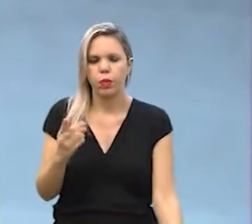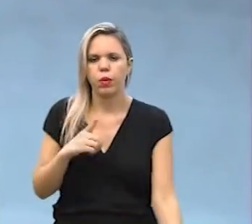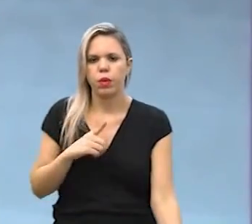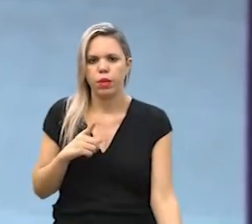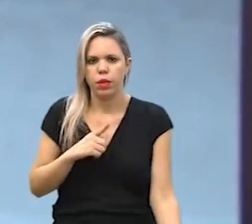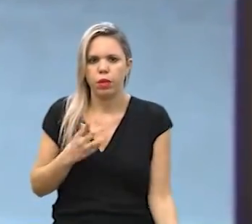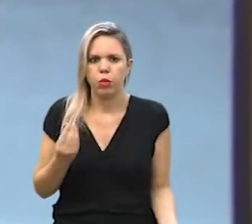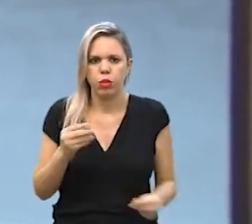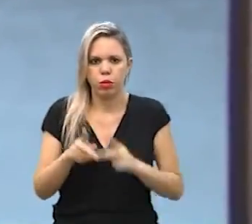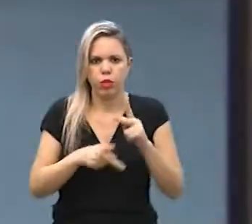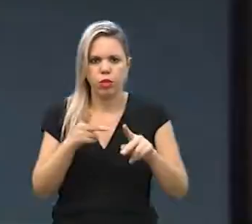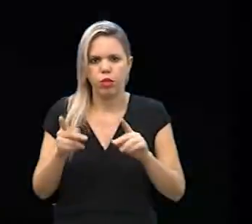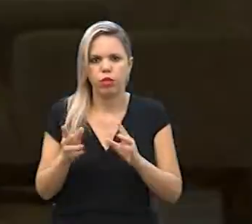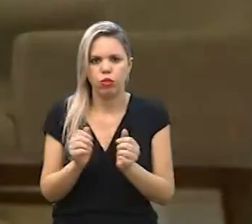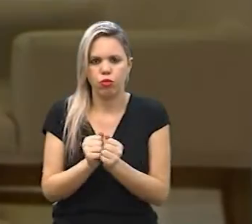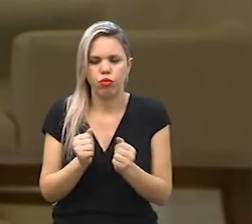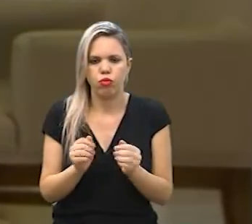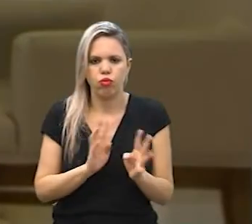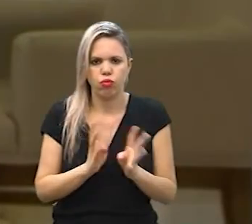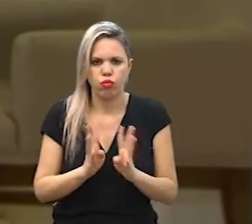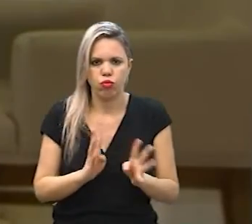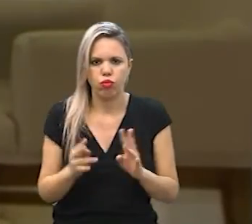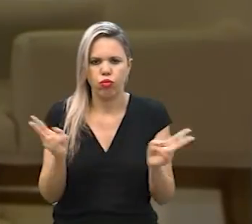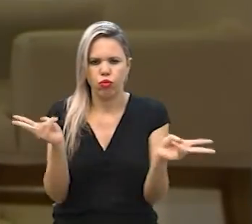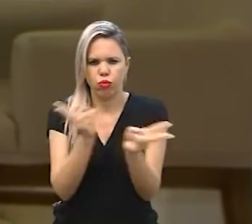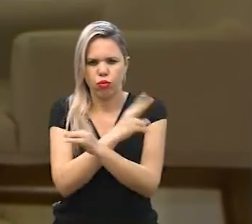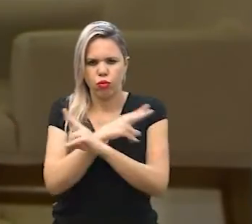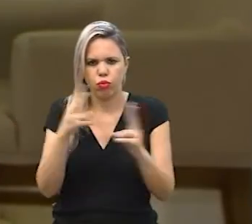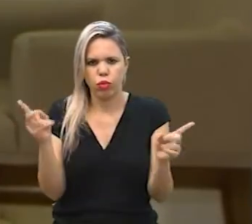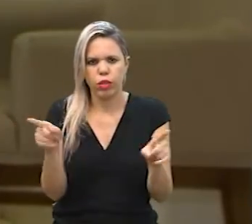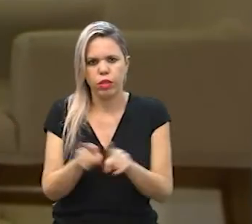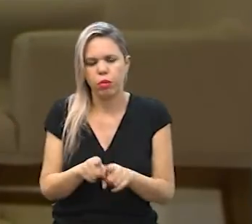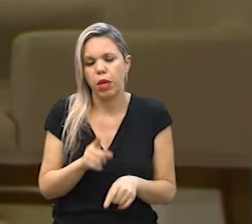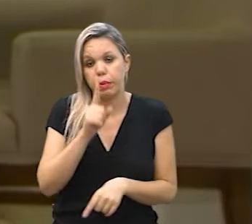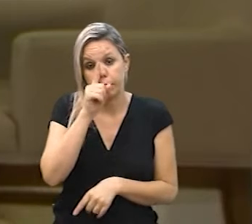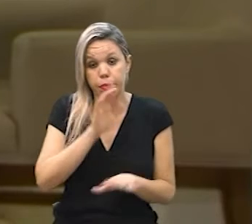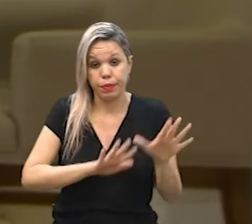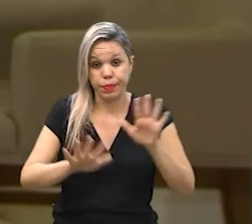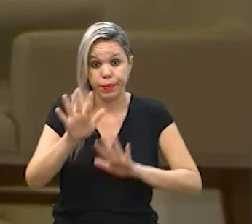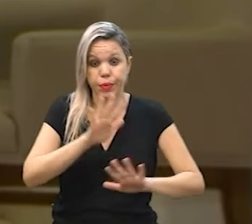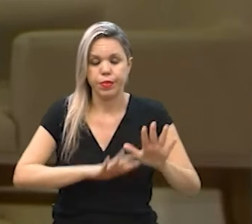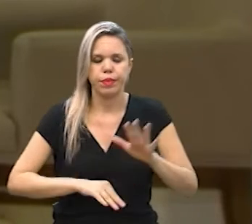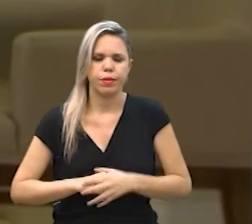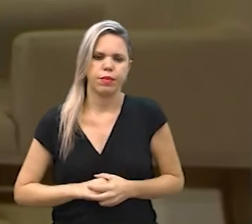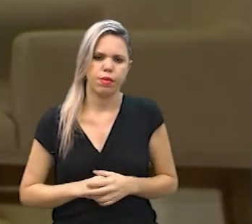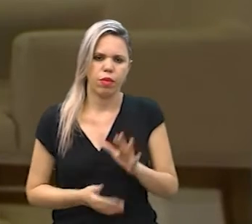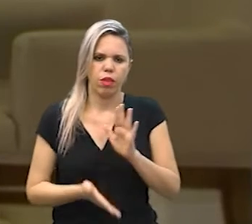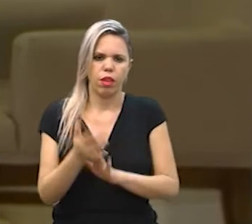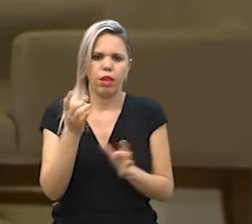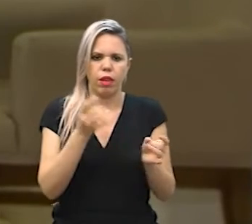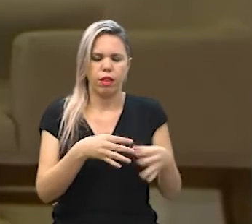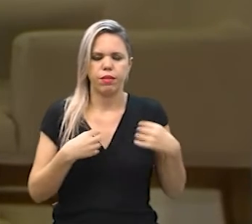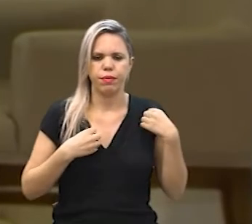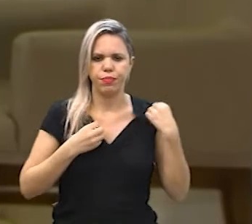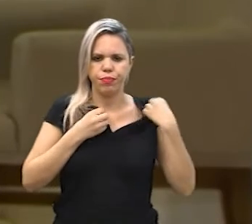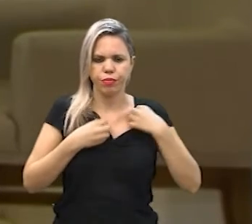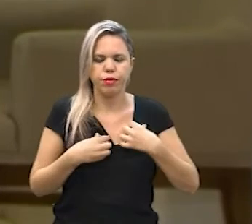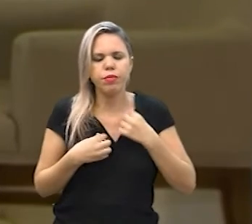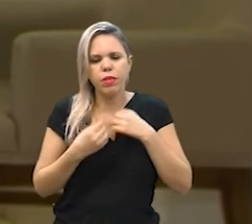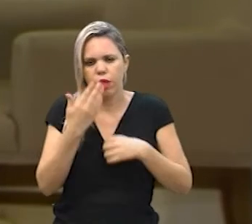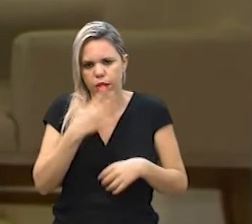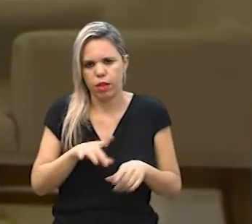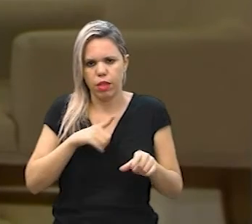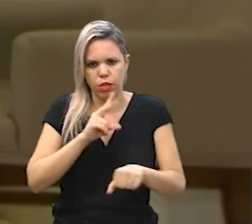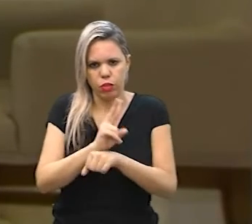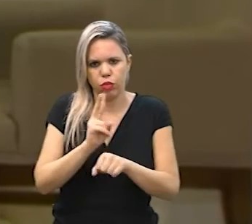tenha muita gente reunida. O vento é uma coisa bem insalubre. Muito cuidado ao sair quando tem vento. A criança deve ser bem